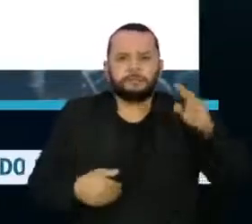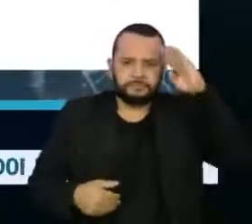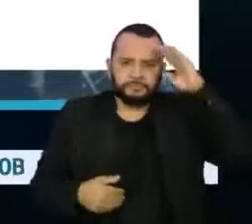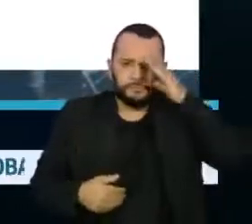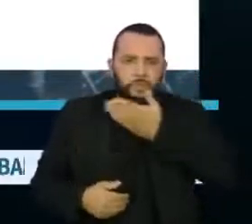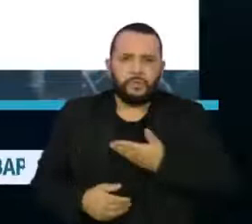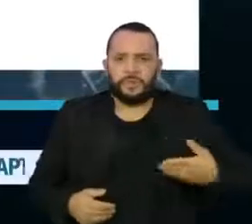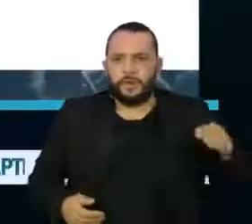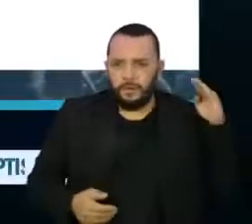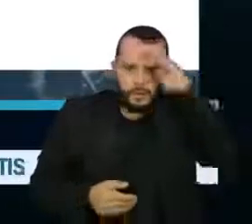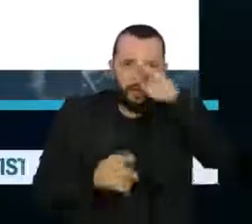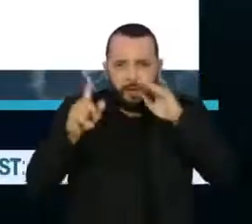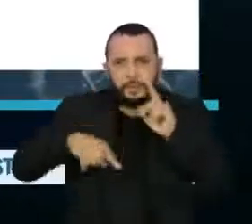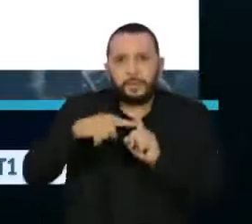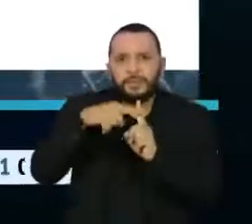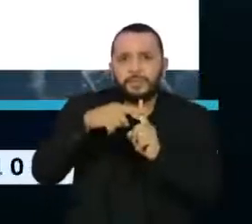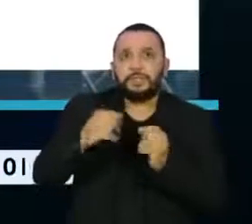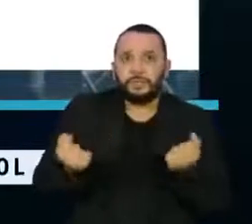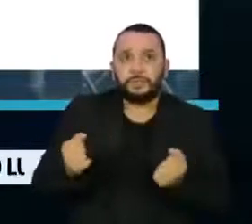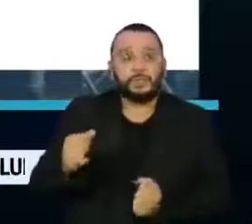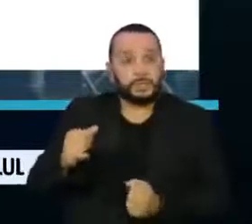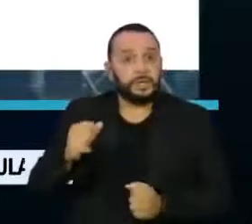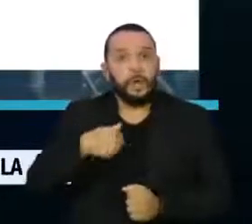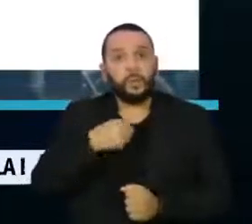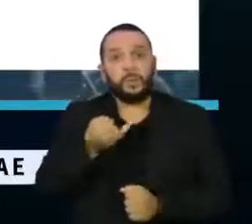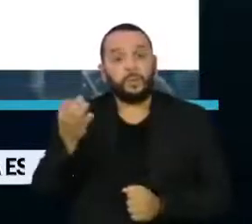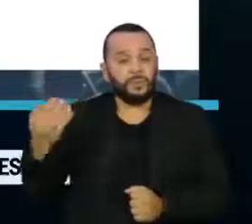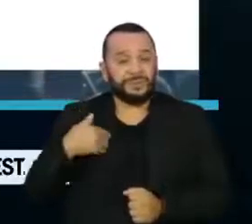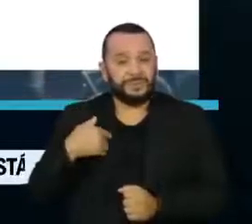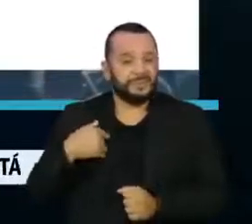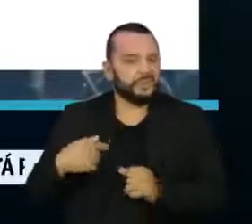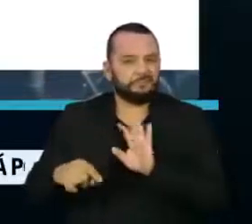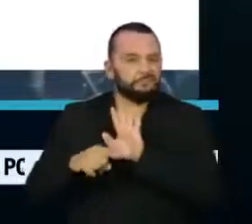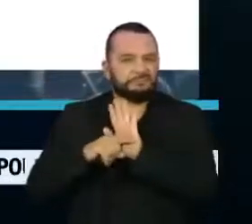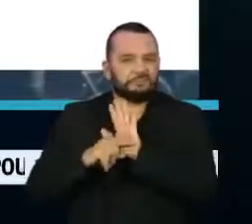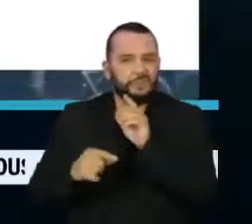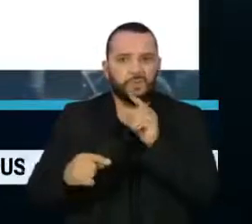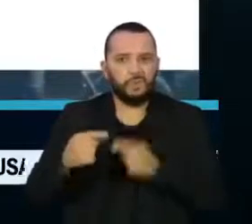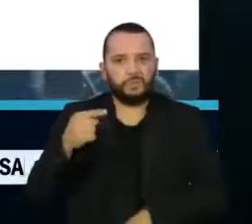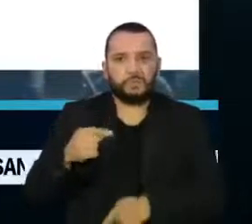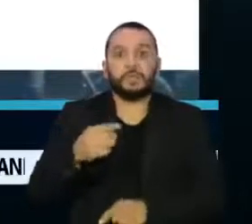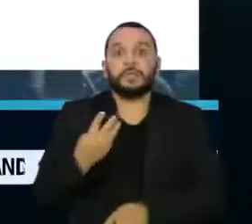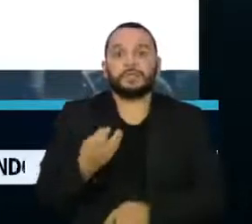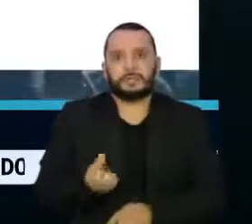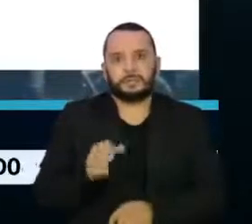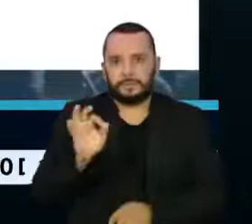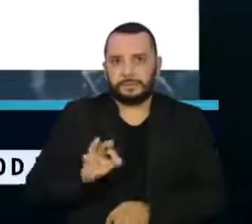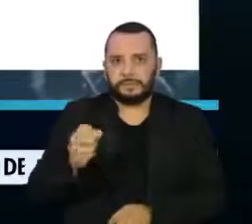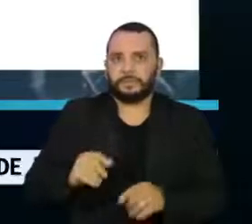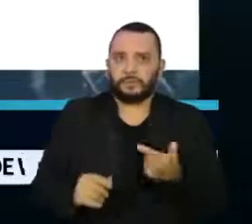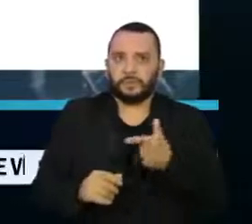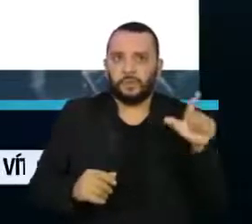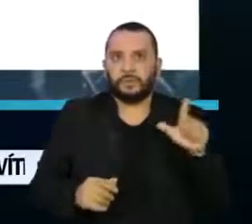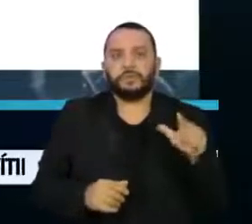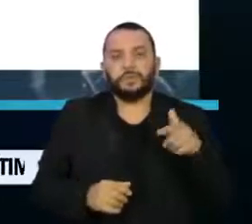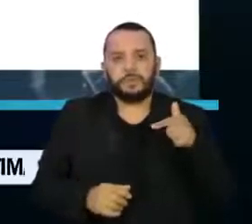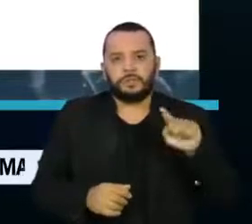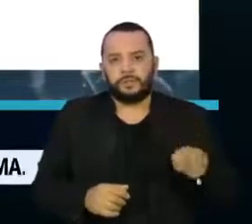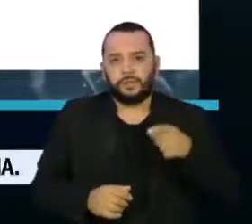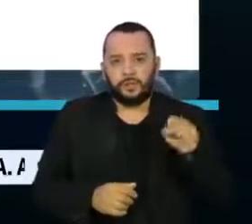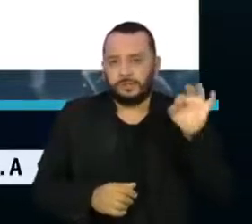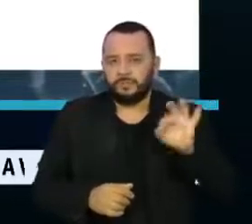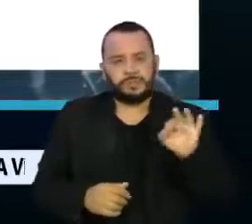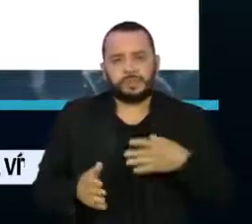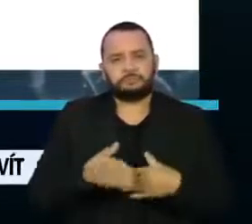no governo Bolsonaro é positiva. Os que veem como negativa são pouco mais de 36%. Para outros,